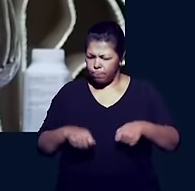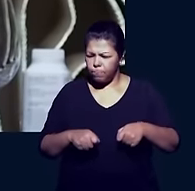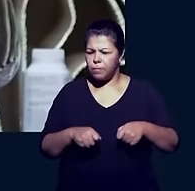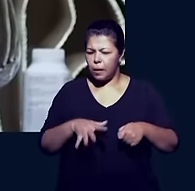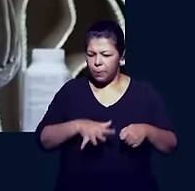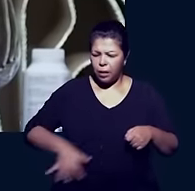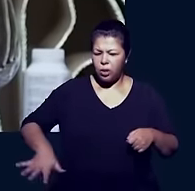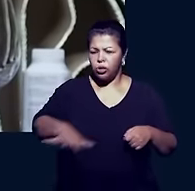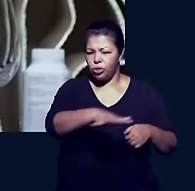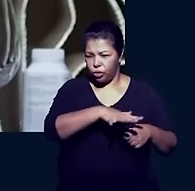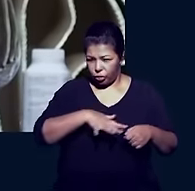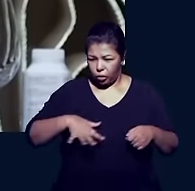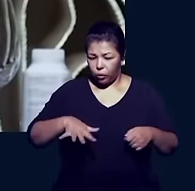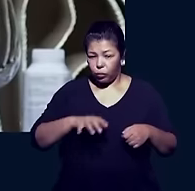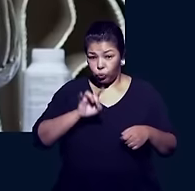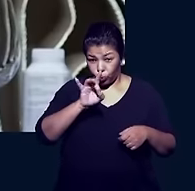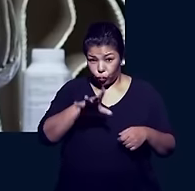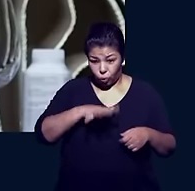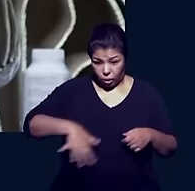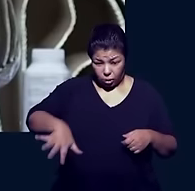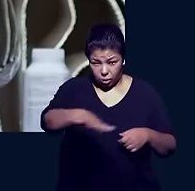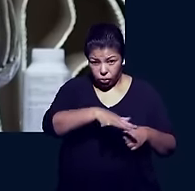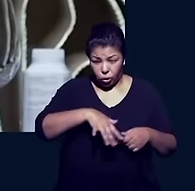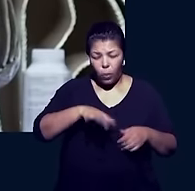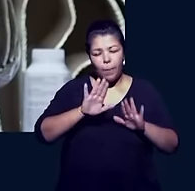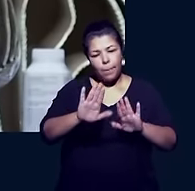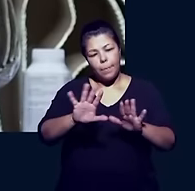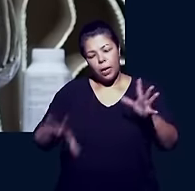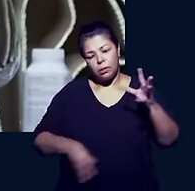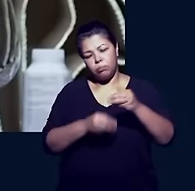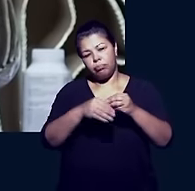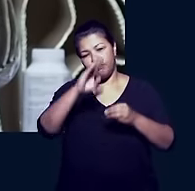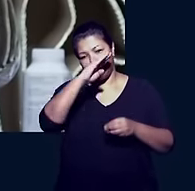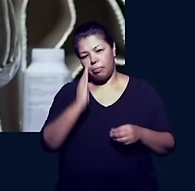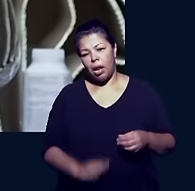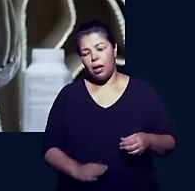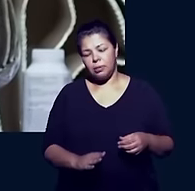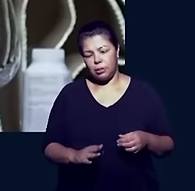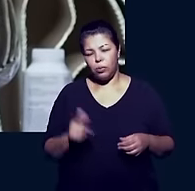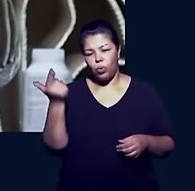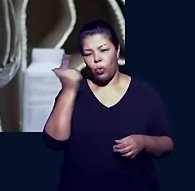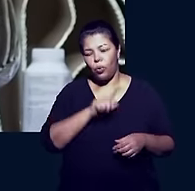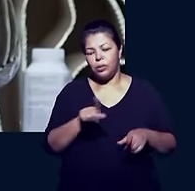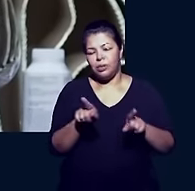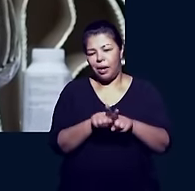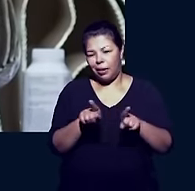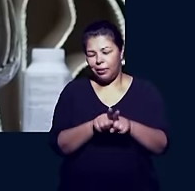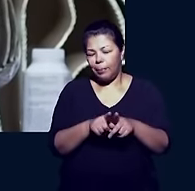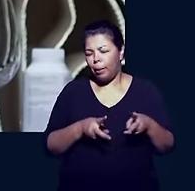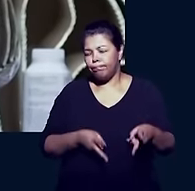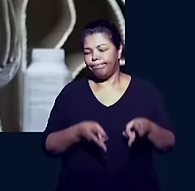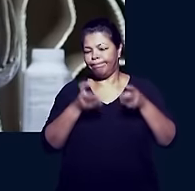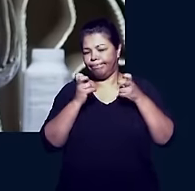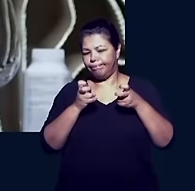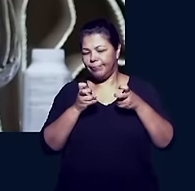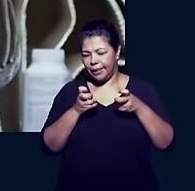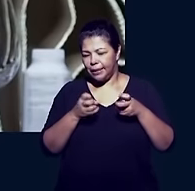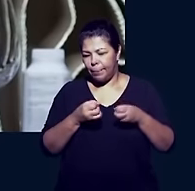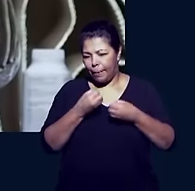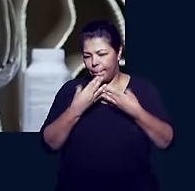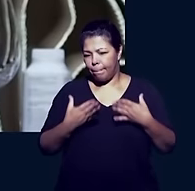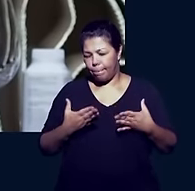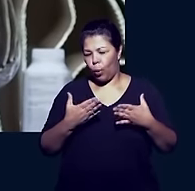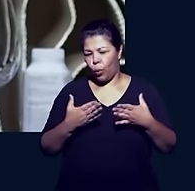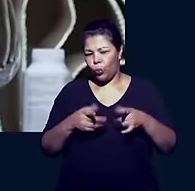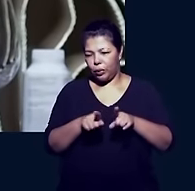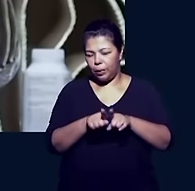região não só o México Mas como você comentou o Brasil também tende eh eh a a se beneficiar né obviamente os países que fizerem